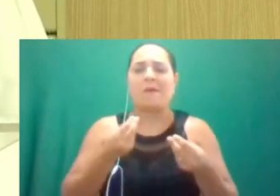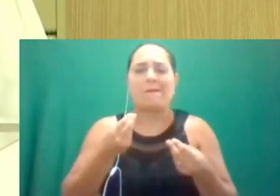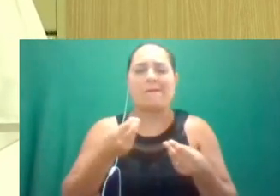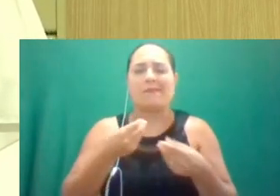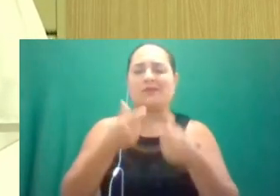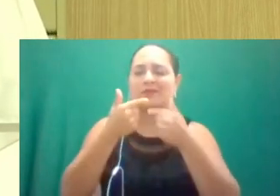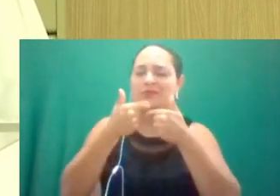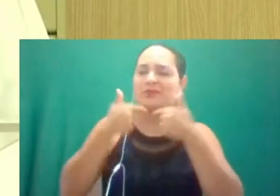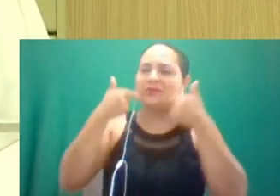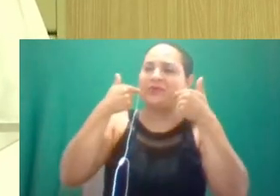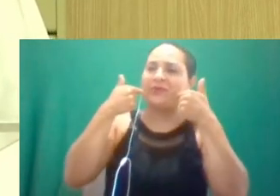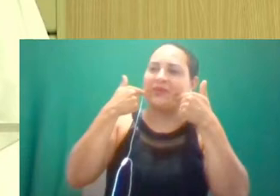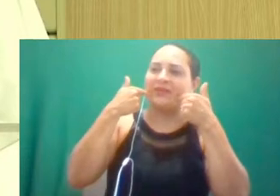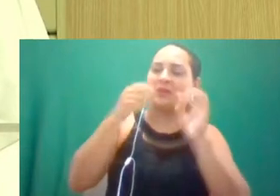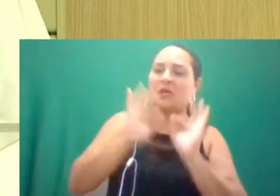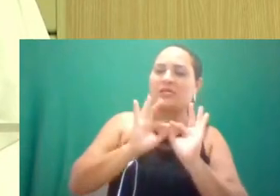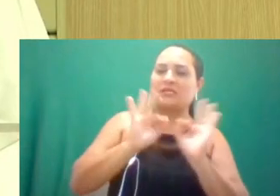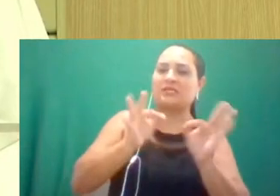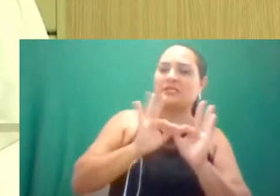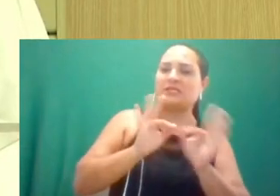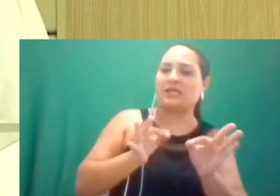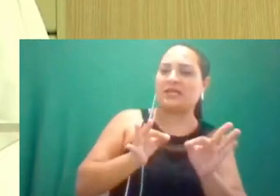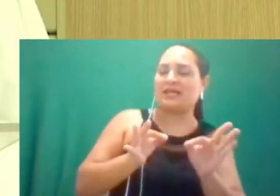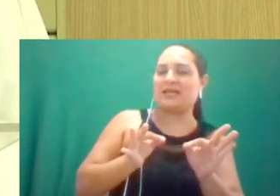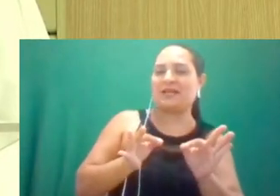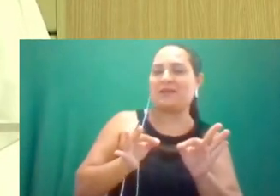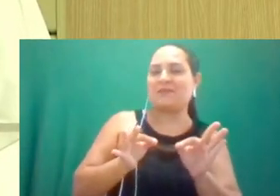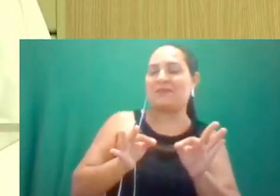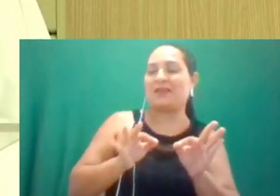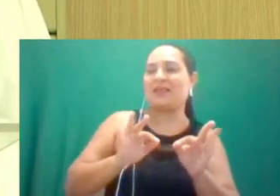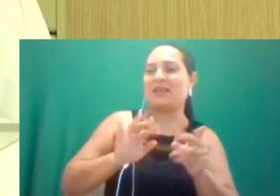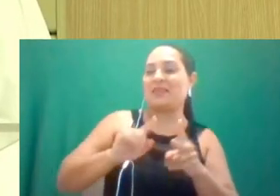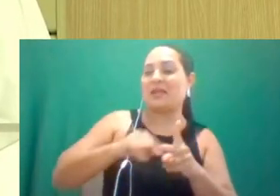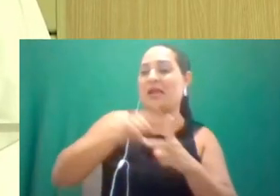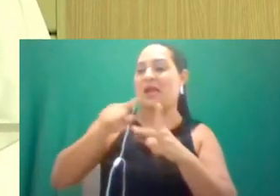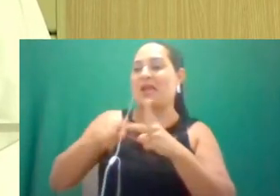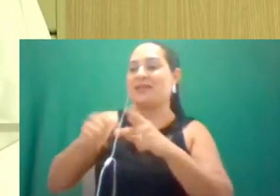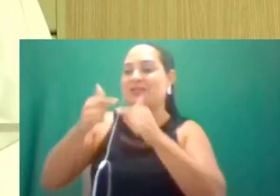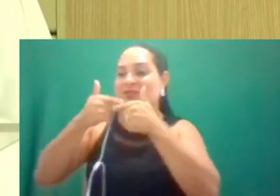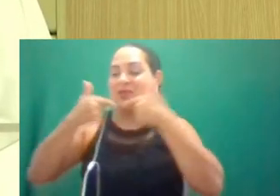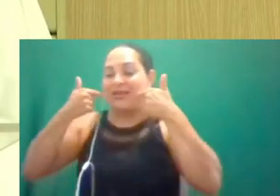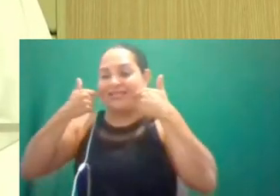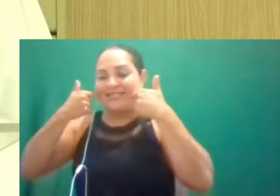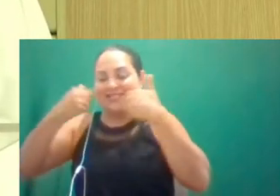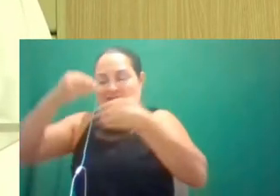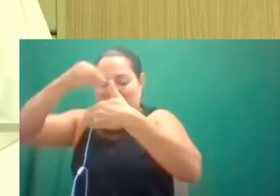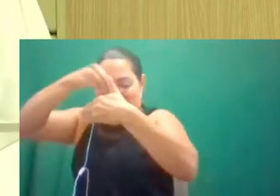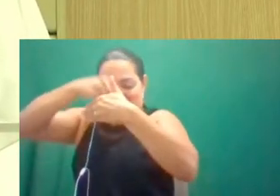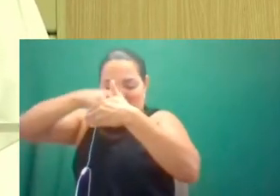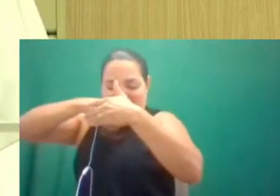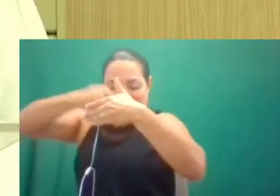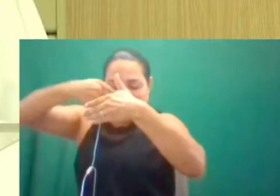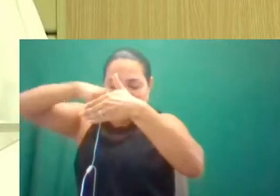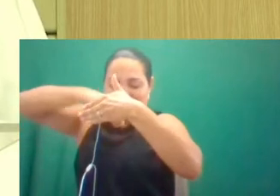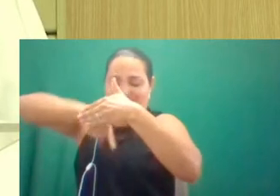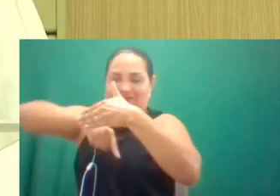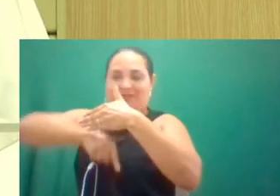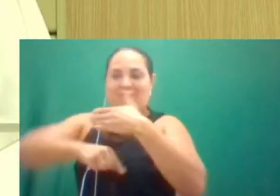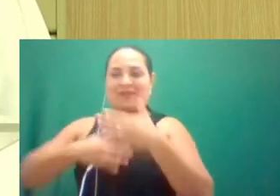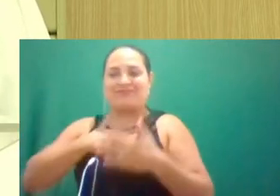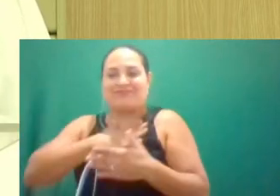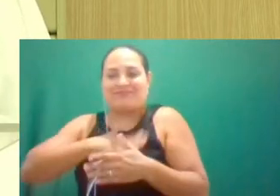mais justo, de uma sociedade melhor, tenham certeza que em vários momentos das suas